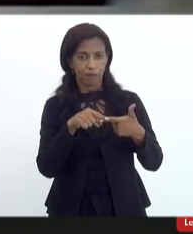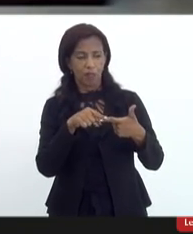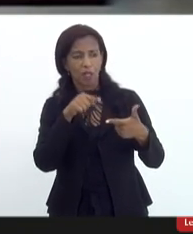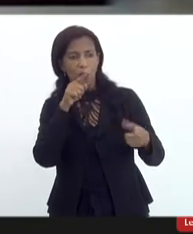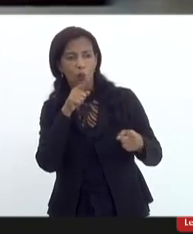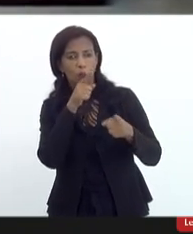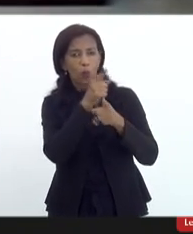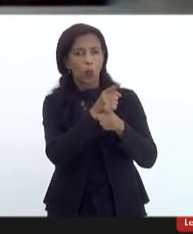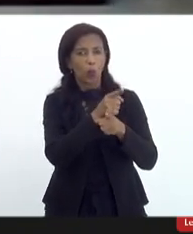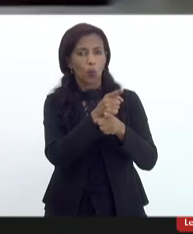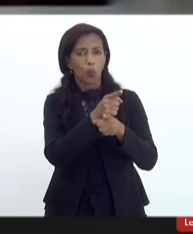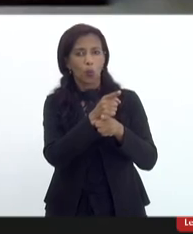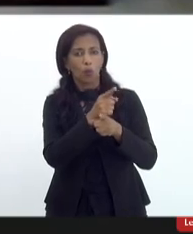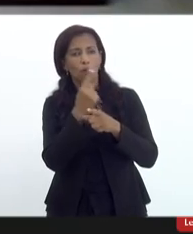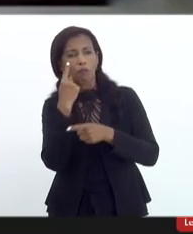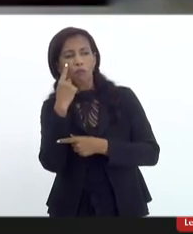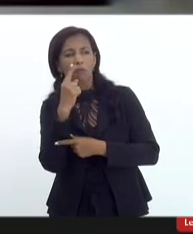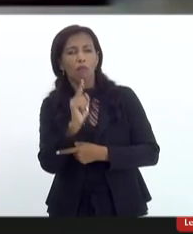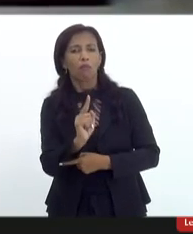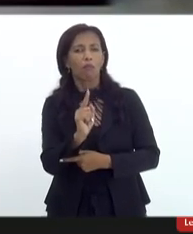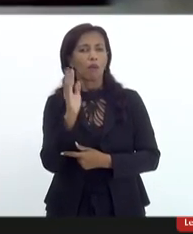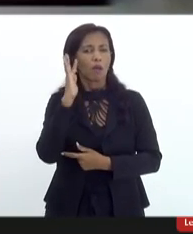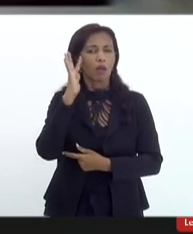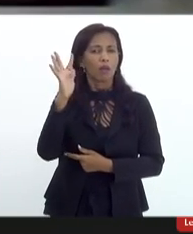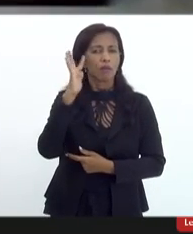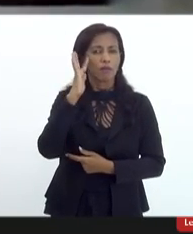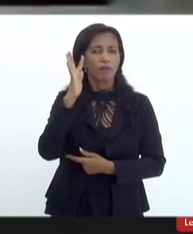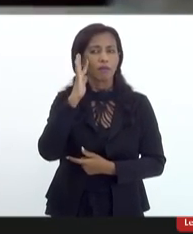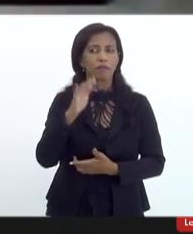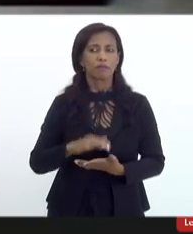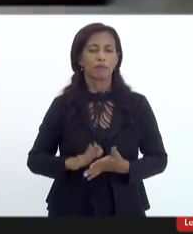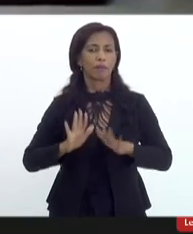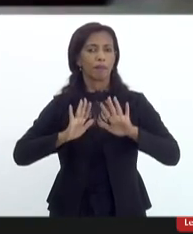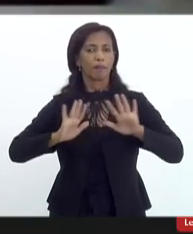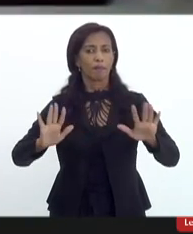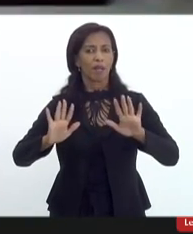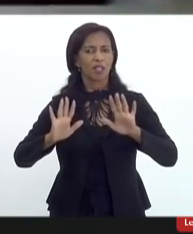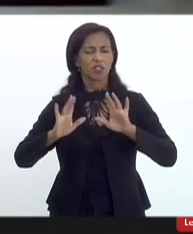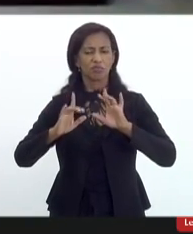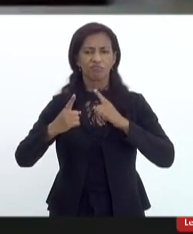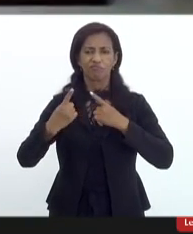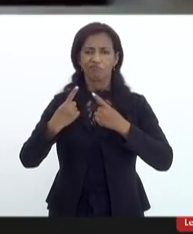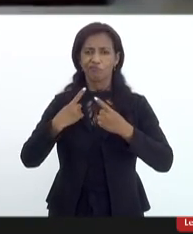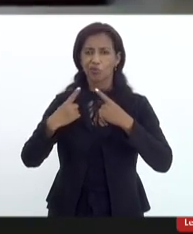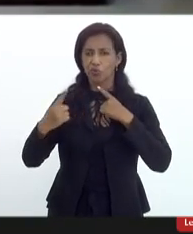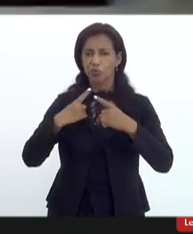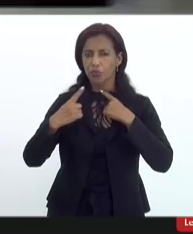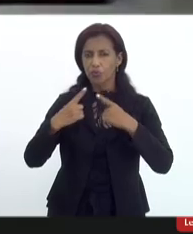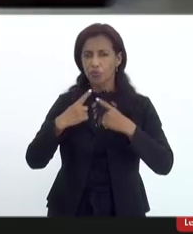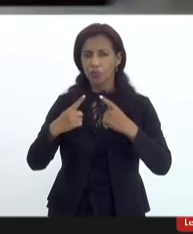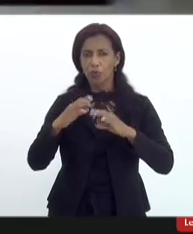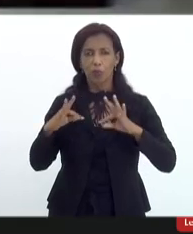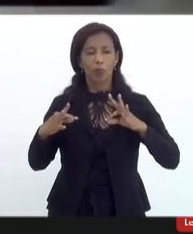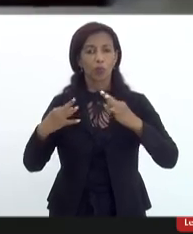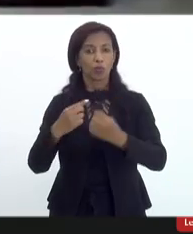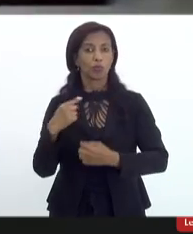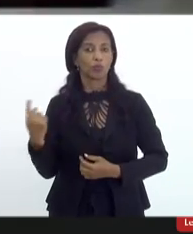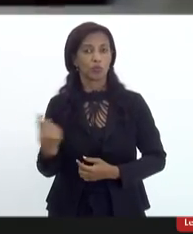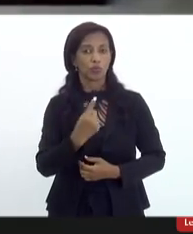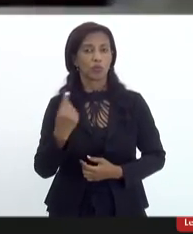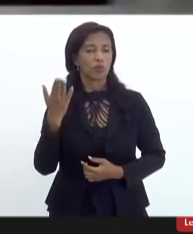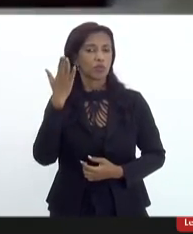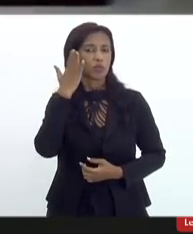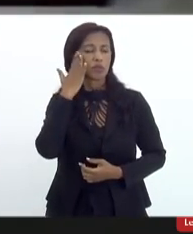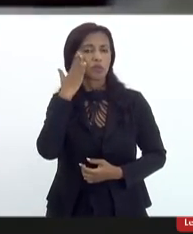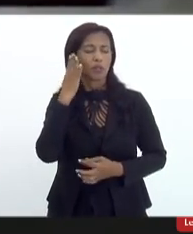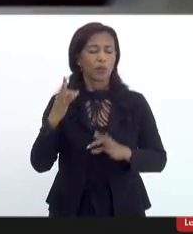detectar, apurar, refletir, mas indiscutivelmente, por tudo que nós já sabemos,